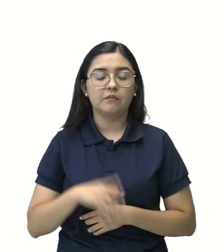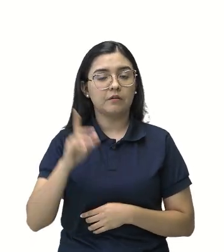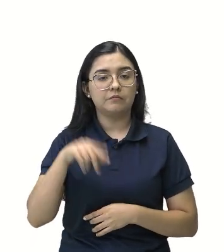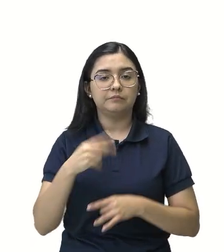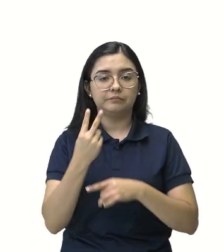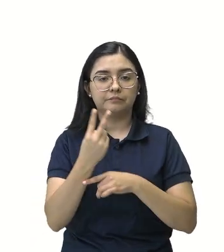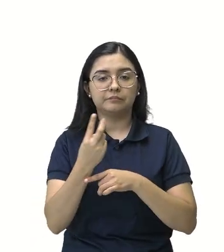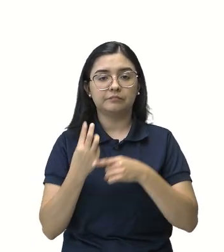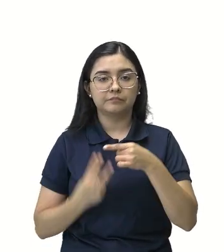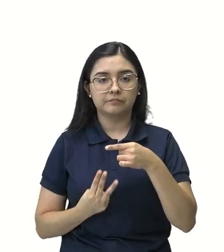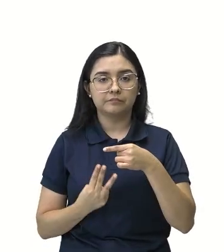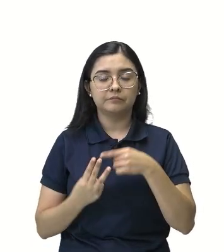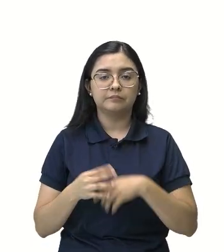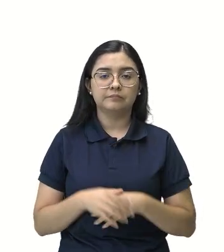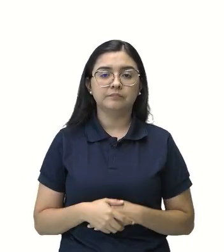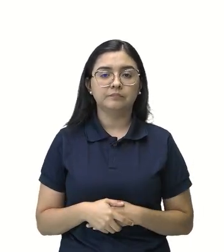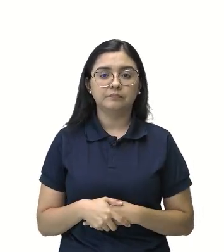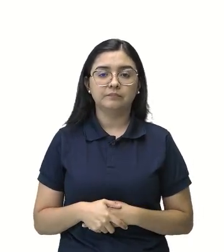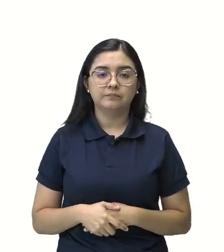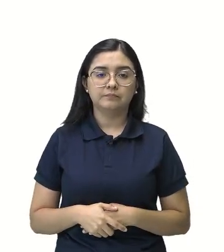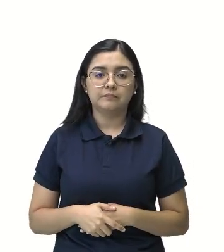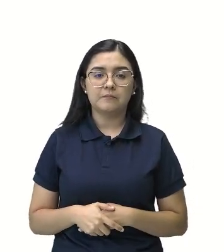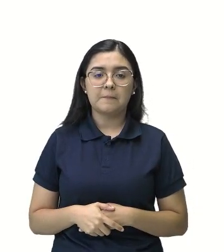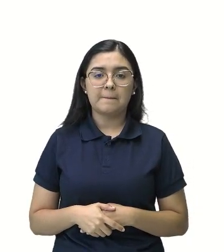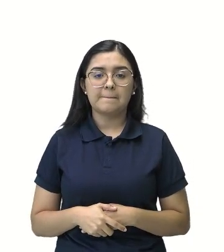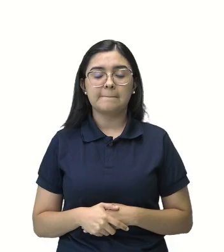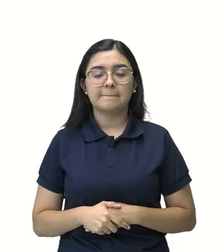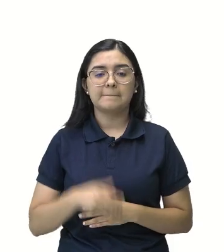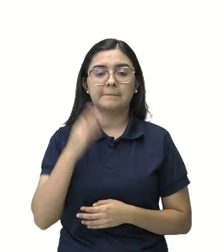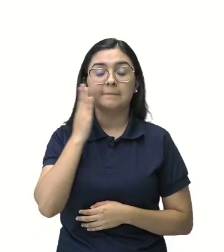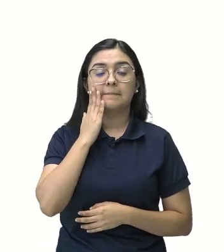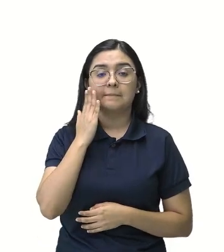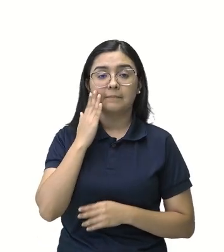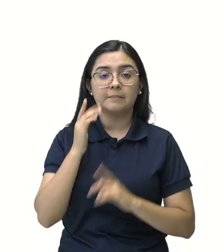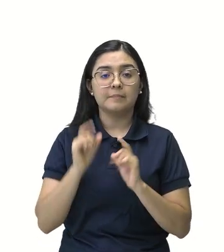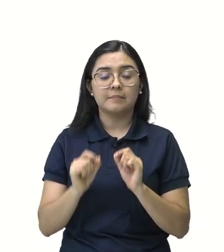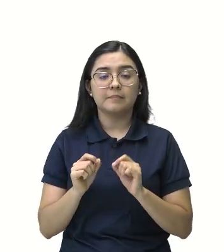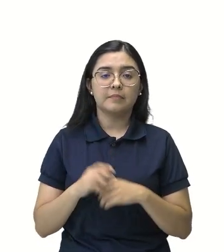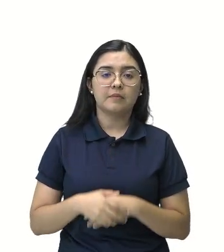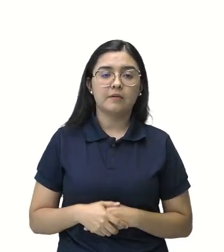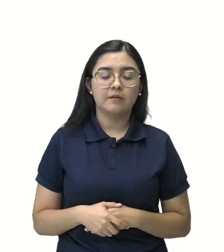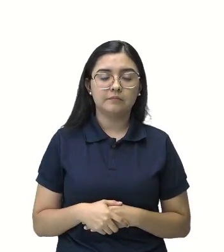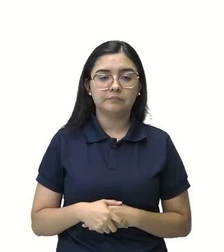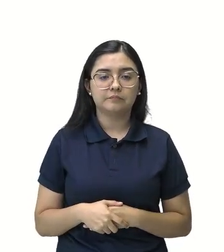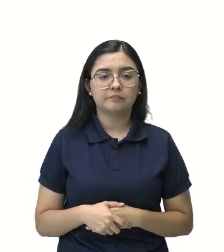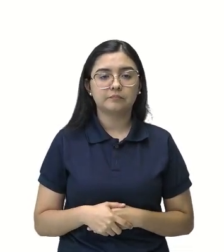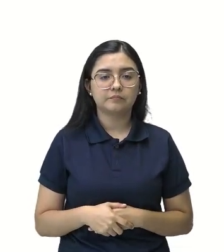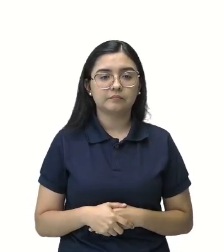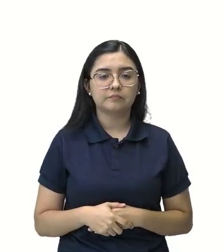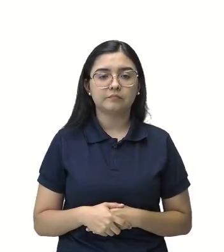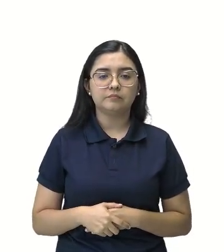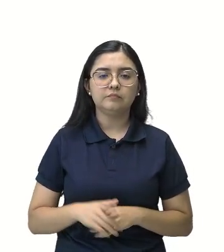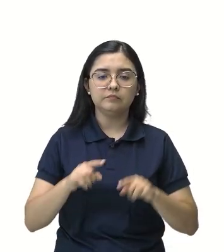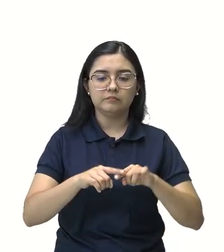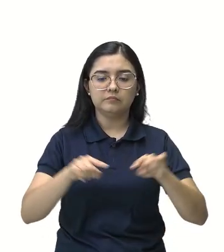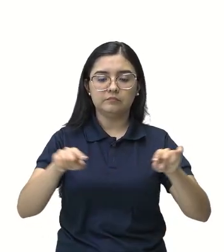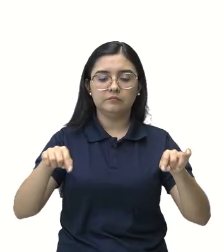meninas é 2/3. Sabendo que eu possuo nessa